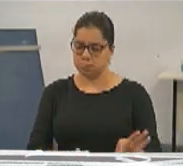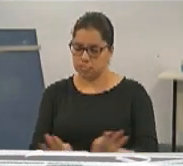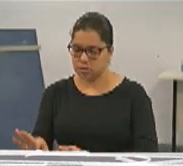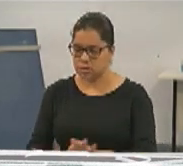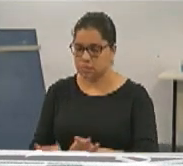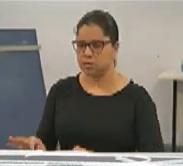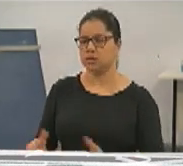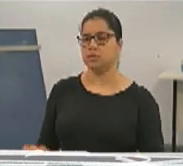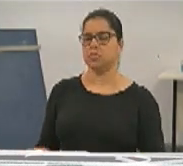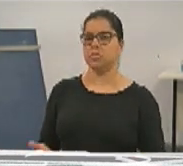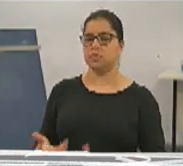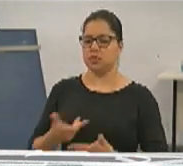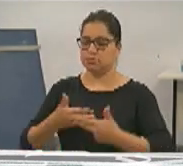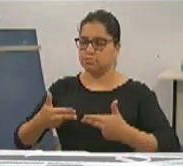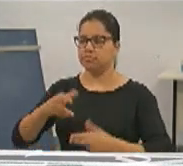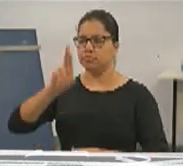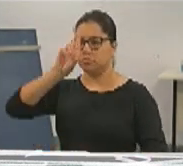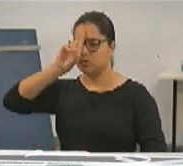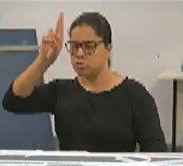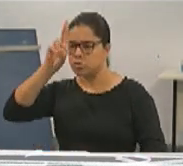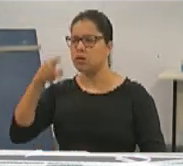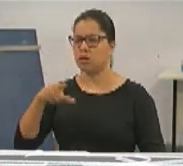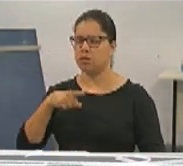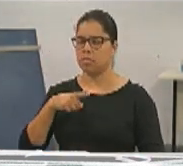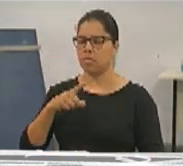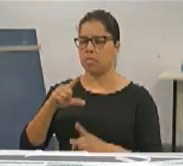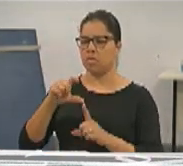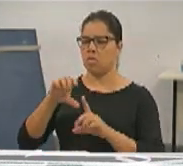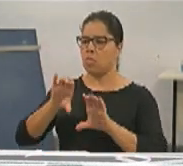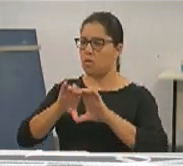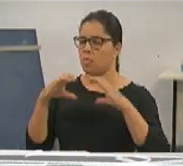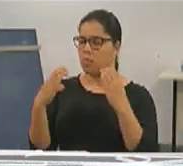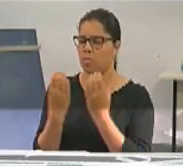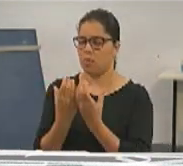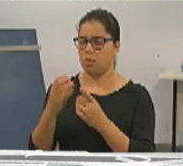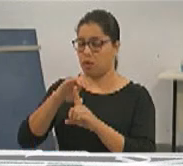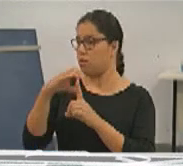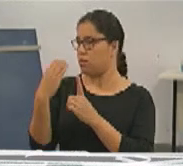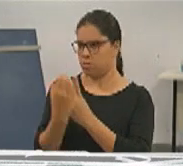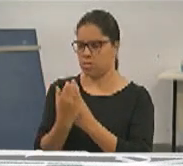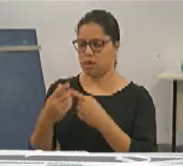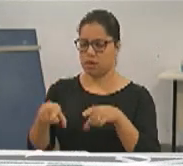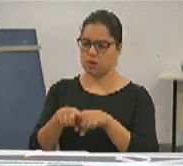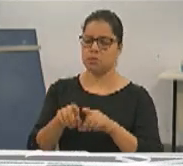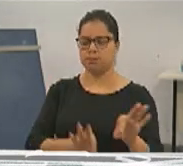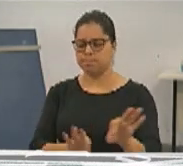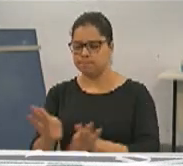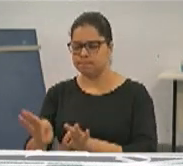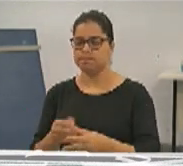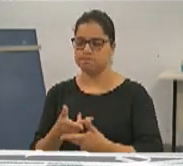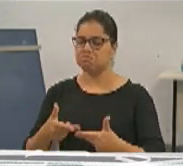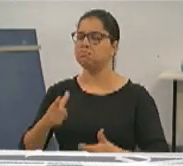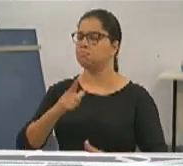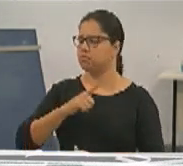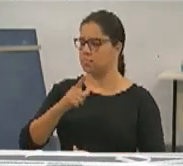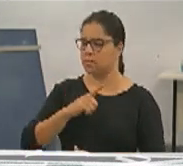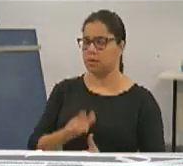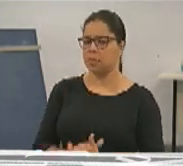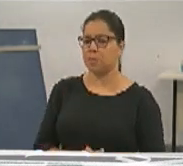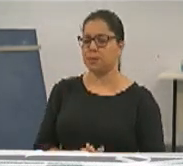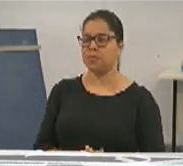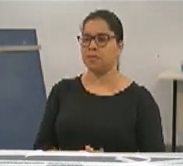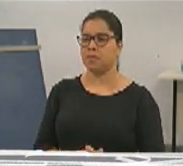planos diretores, né? Envolvimento com a comunidade. E as minhas atividades da extensão universitária também são muito voltadas